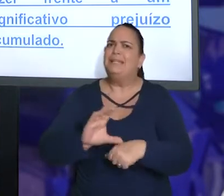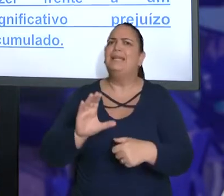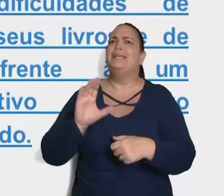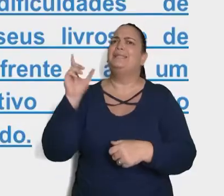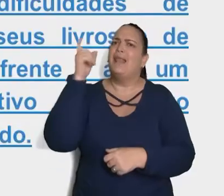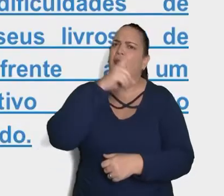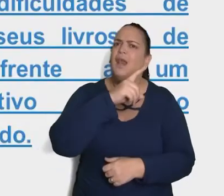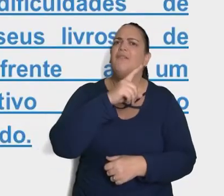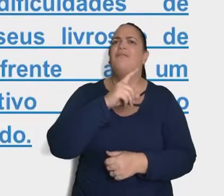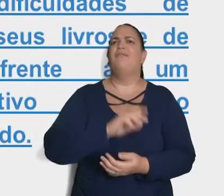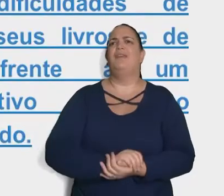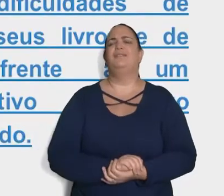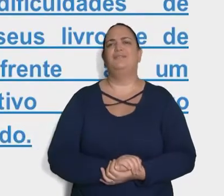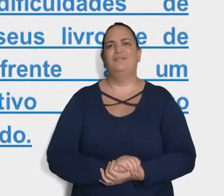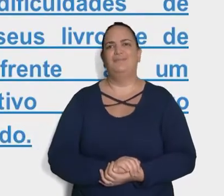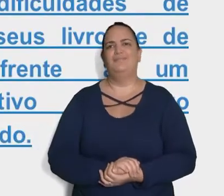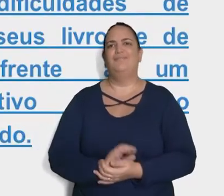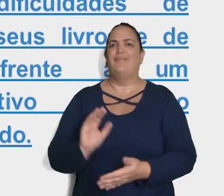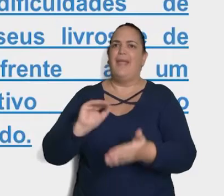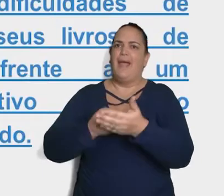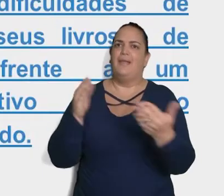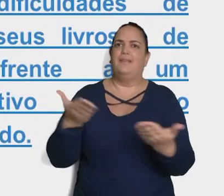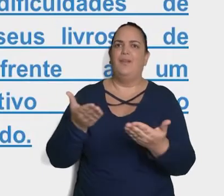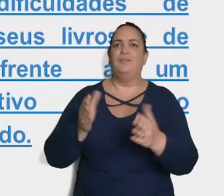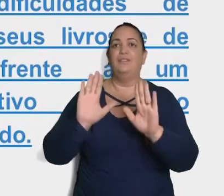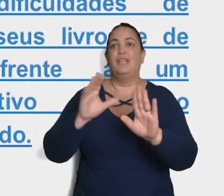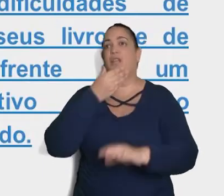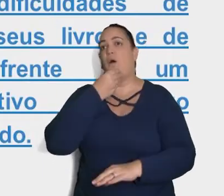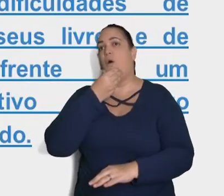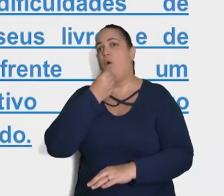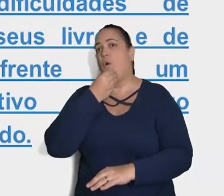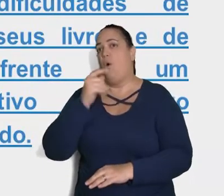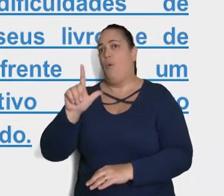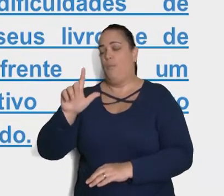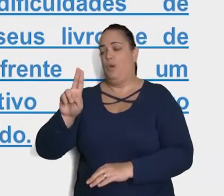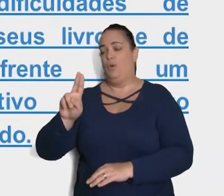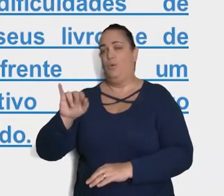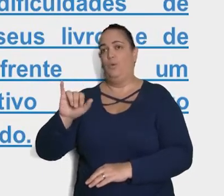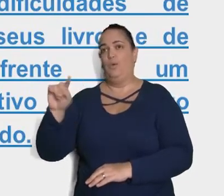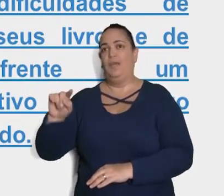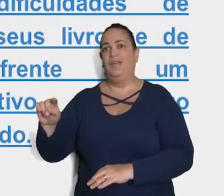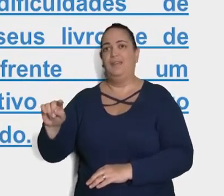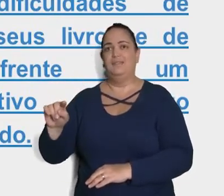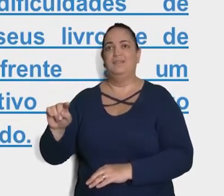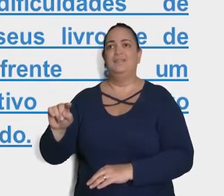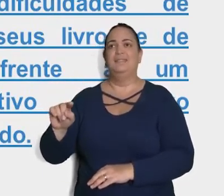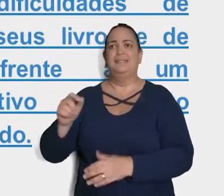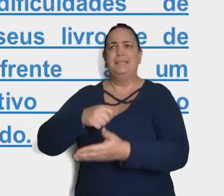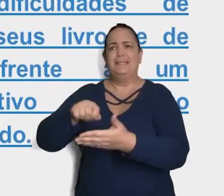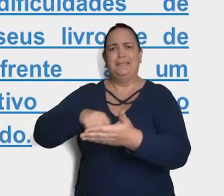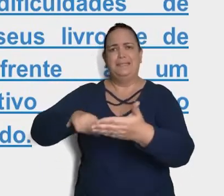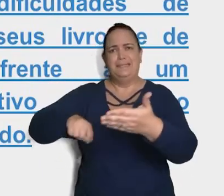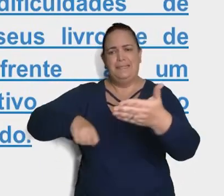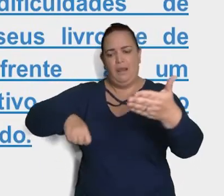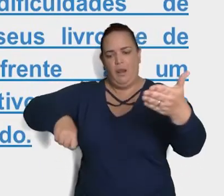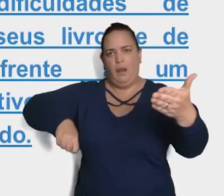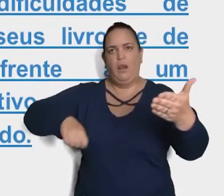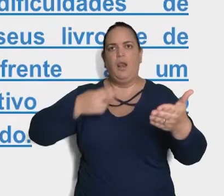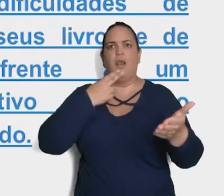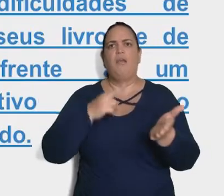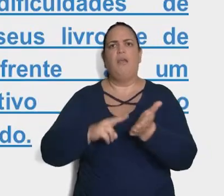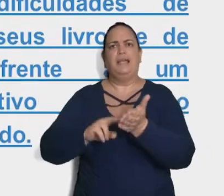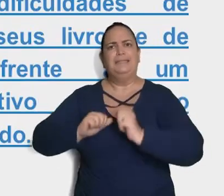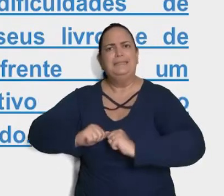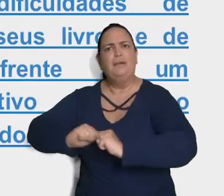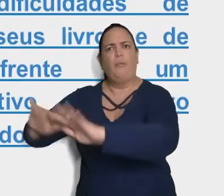hoje. E aí o Louis Schwartz ele vai escrever a carta. Gente, eu não vou ler a carta toda, tá? Ela é enorme, mas eu acho importante